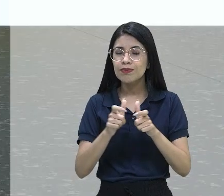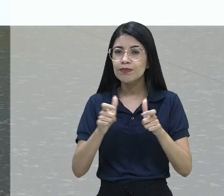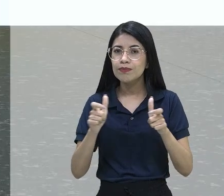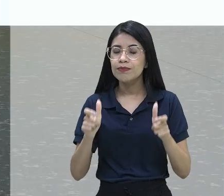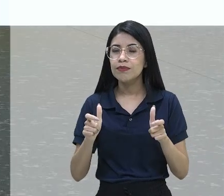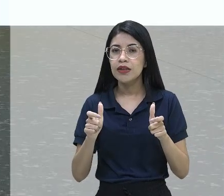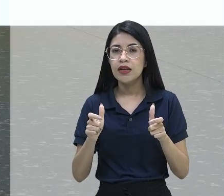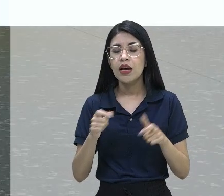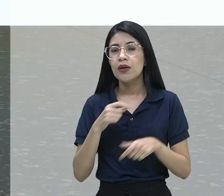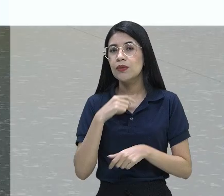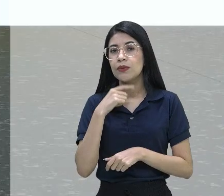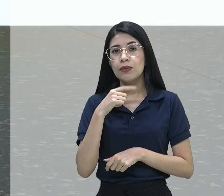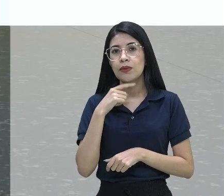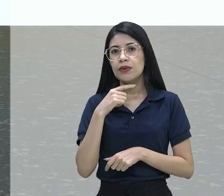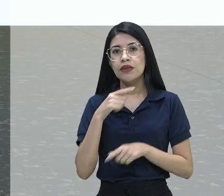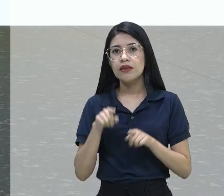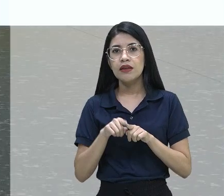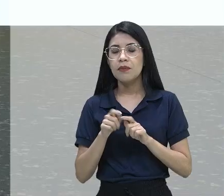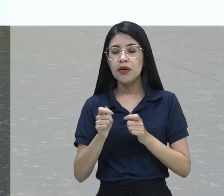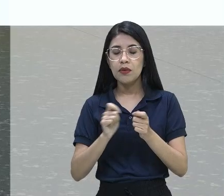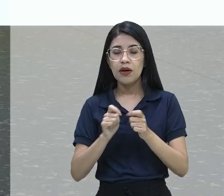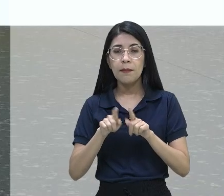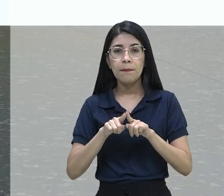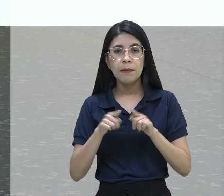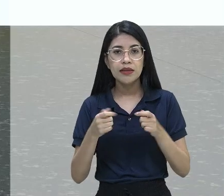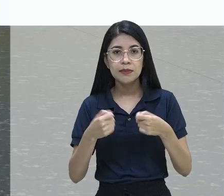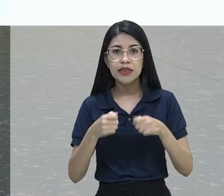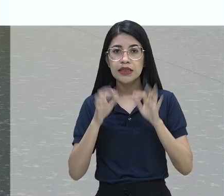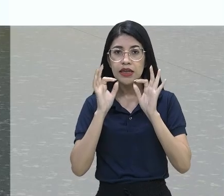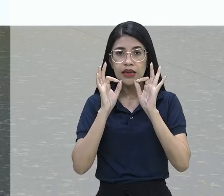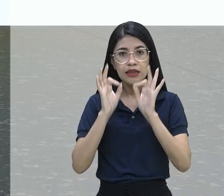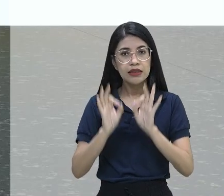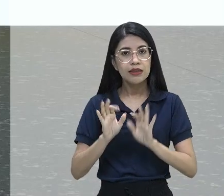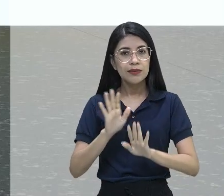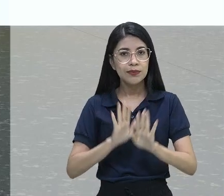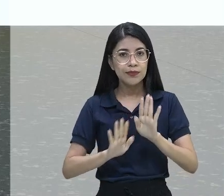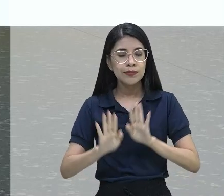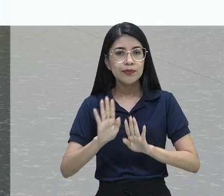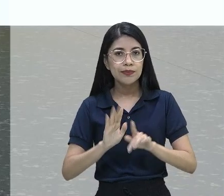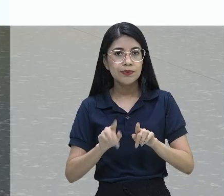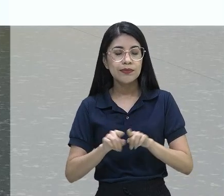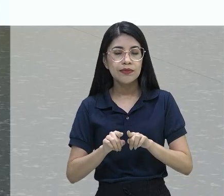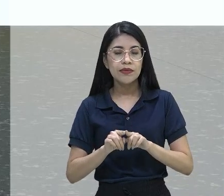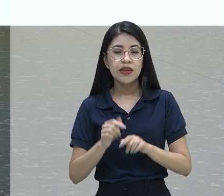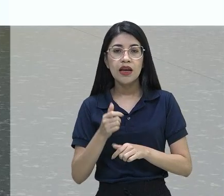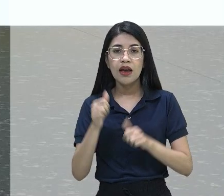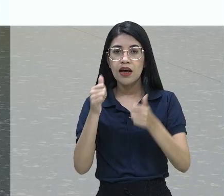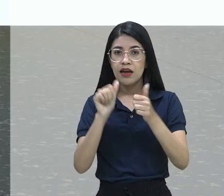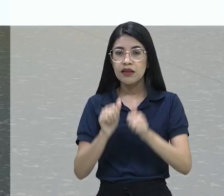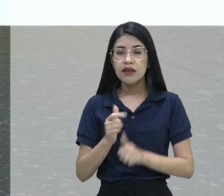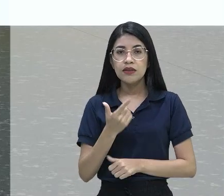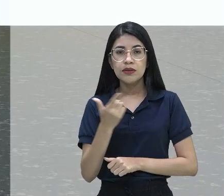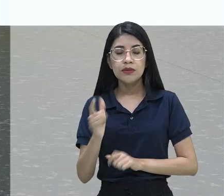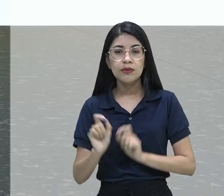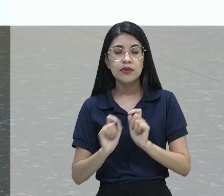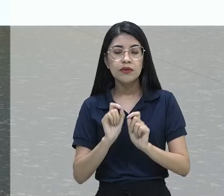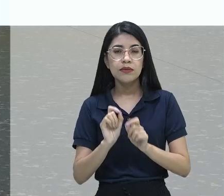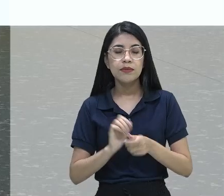controlar não podemos dizer, mas temos que ter esse cuidado, tá bom? Tem outra análise também que nós vamos trazer aqui para